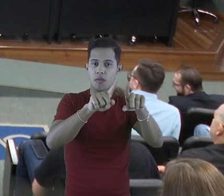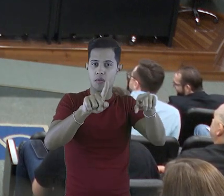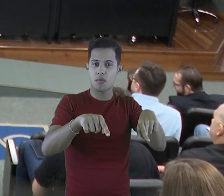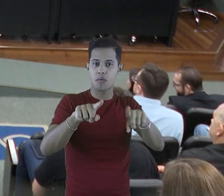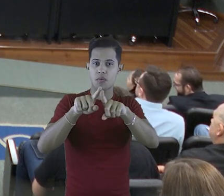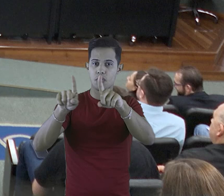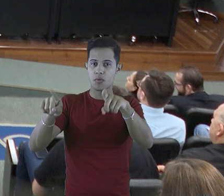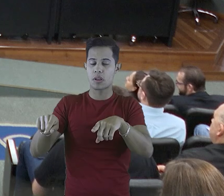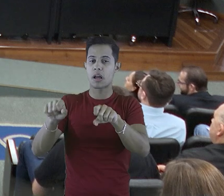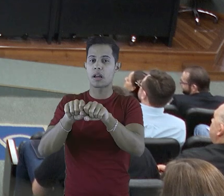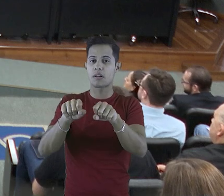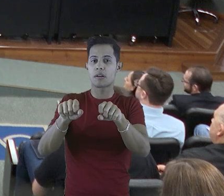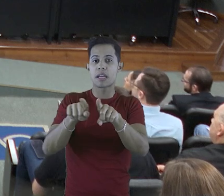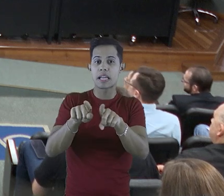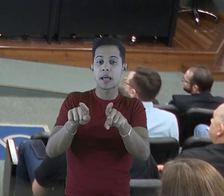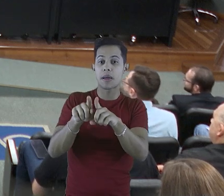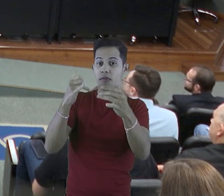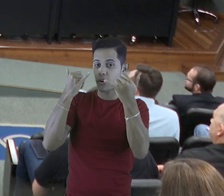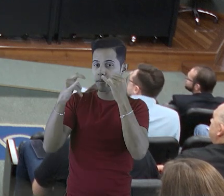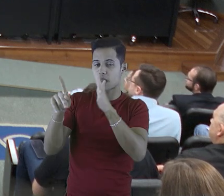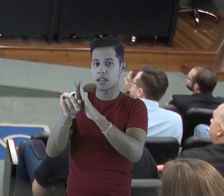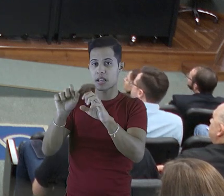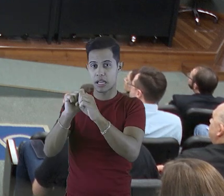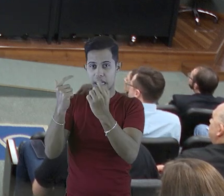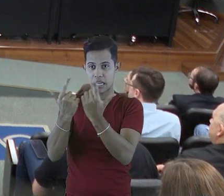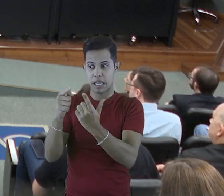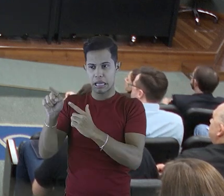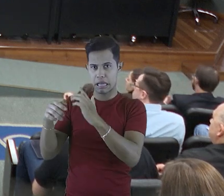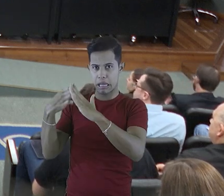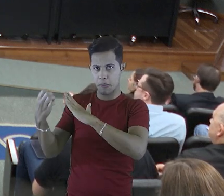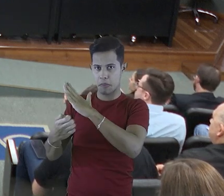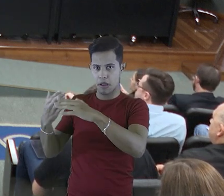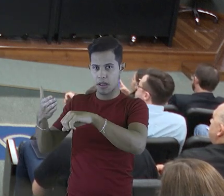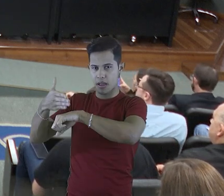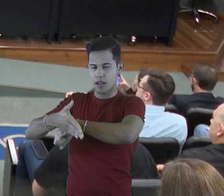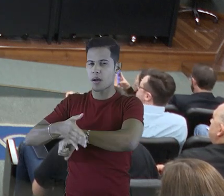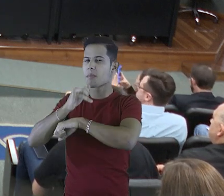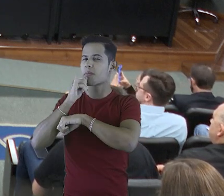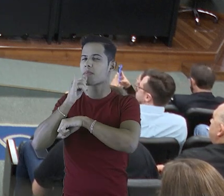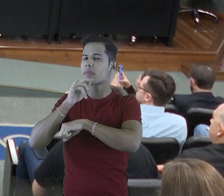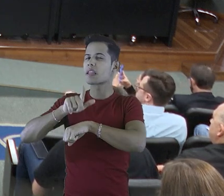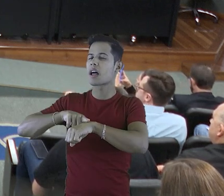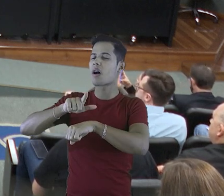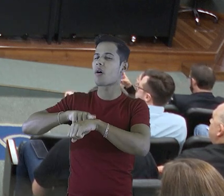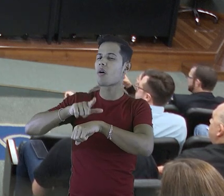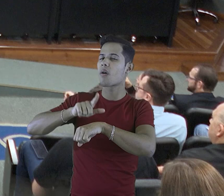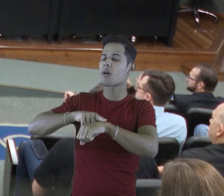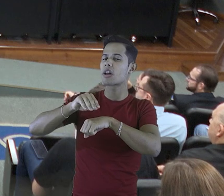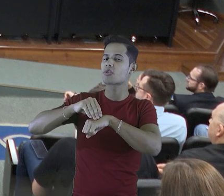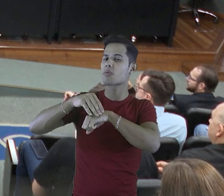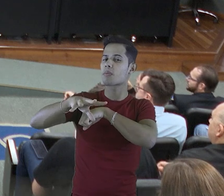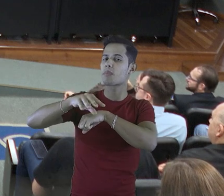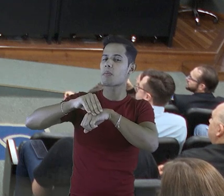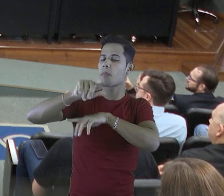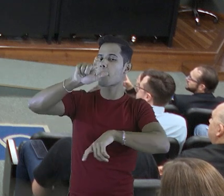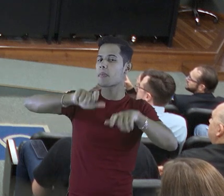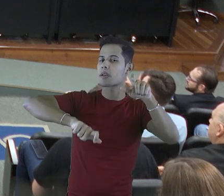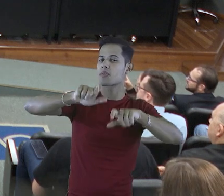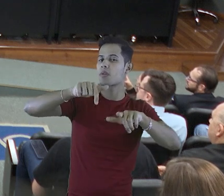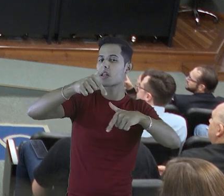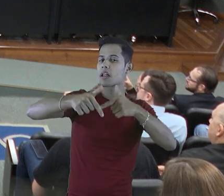dos funcionários da empresa e os dados da assembleia que a empresa acessa, por meio, por exemplo, de